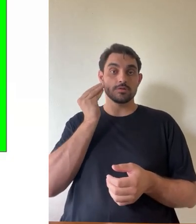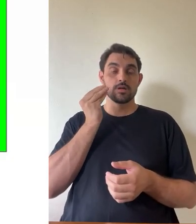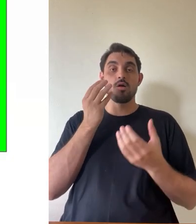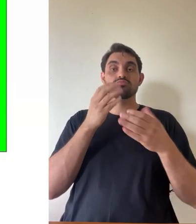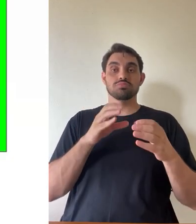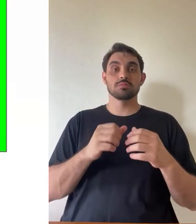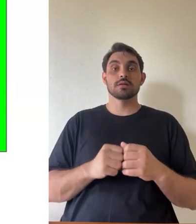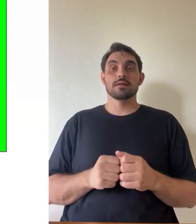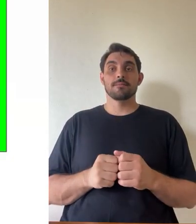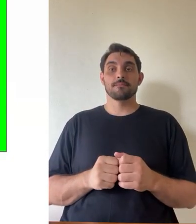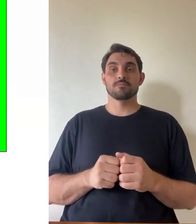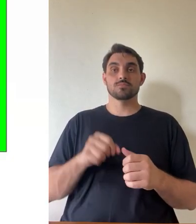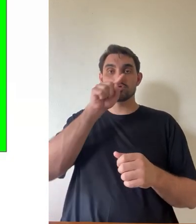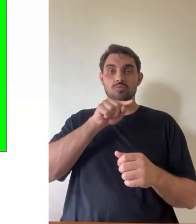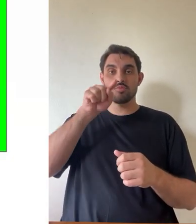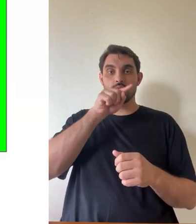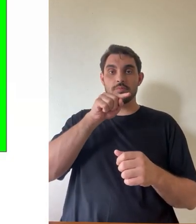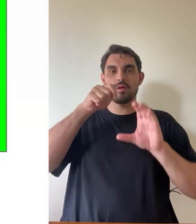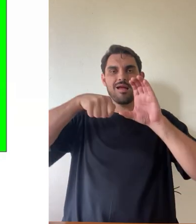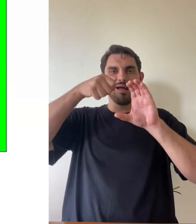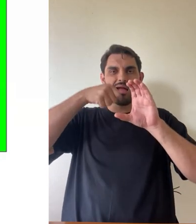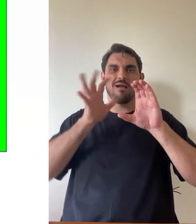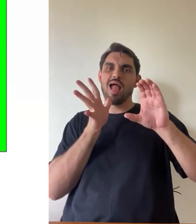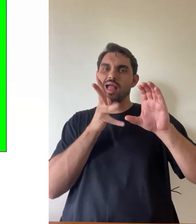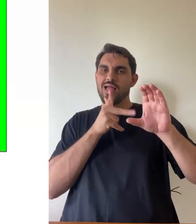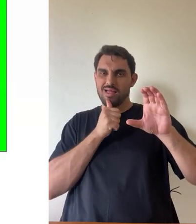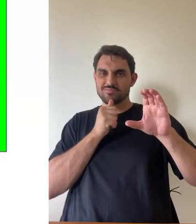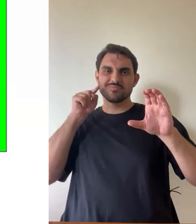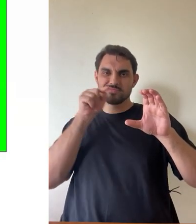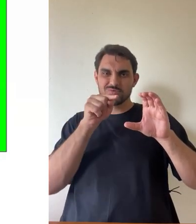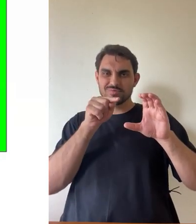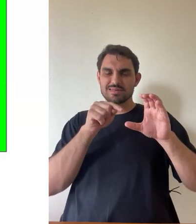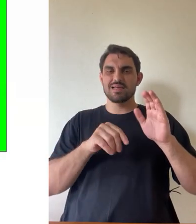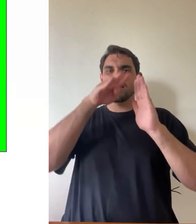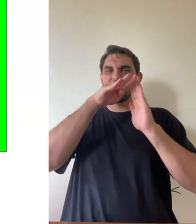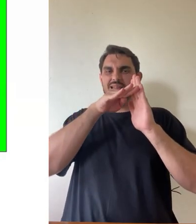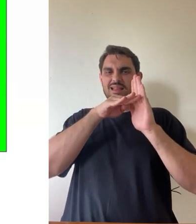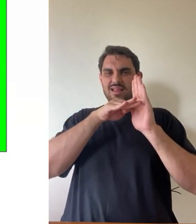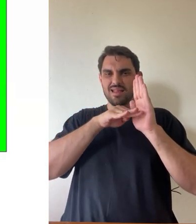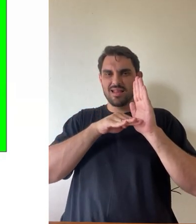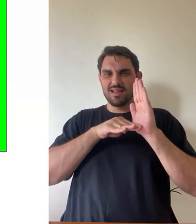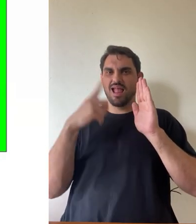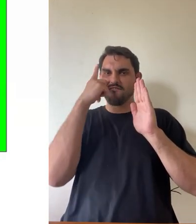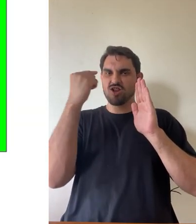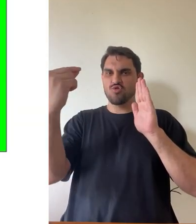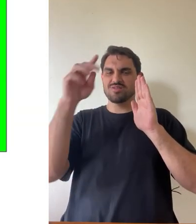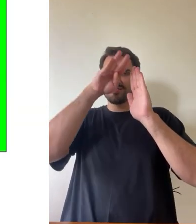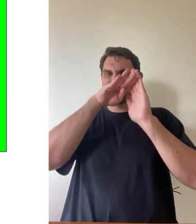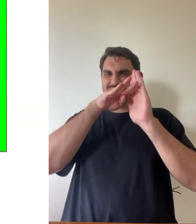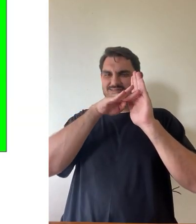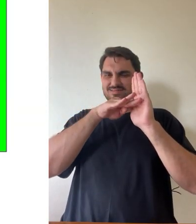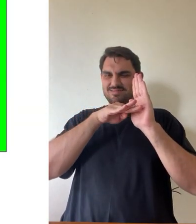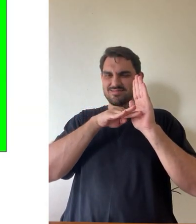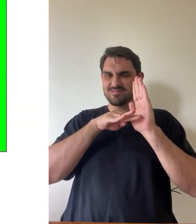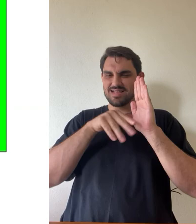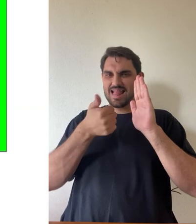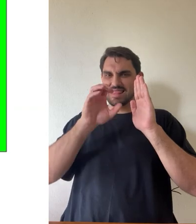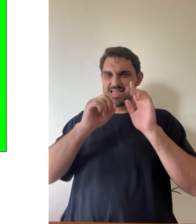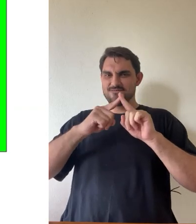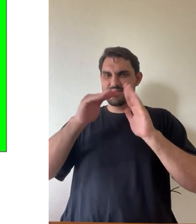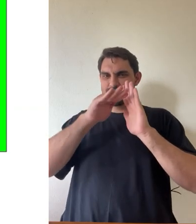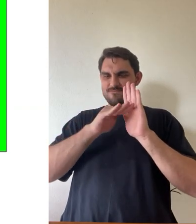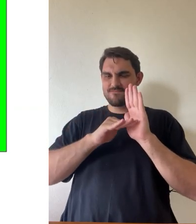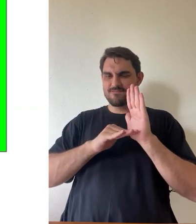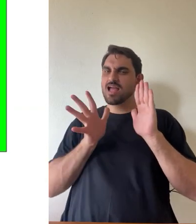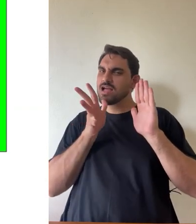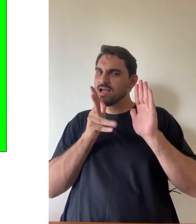simulação, onde esse botão câmera lenta, ao clicarmos, ele faz com que a simulação fique